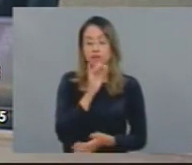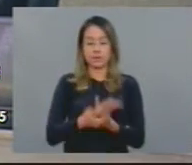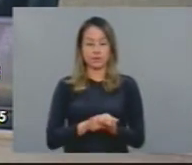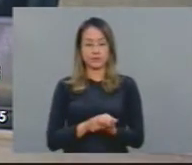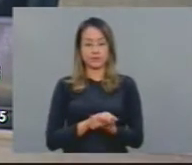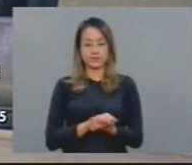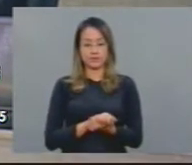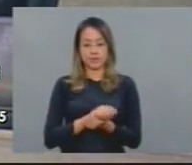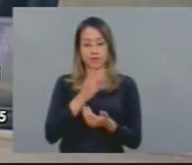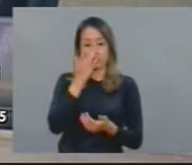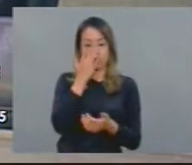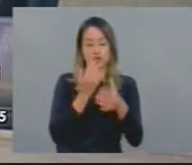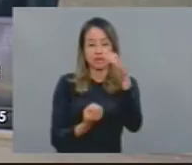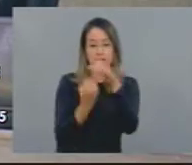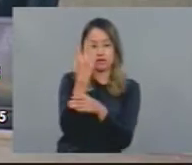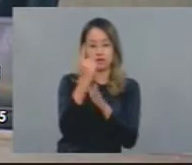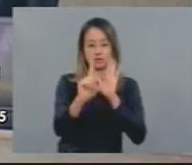Porque investe mal.